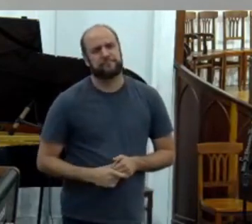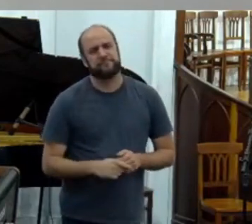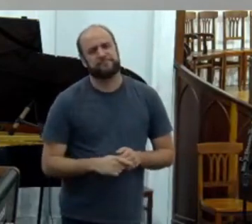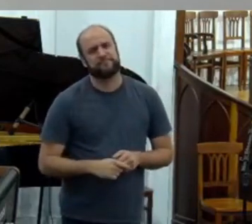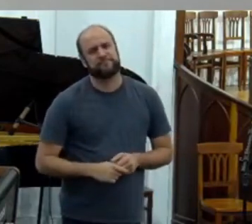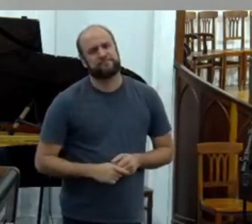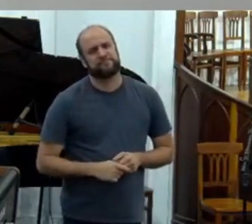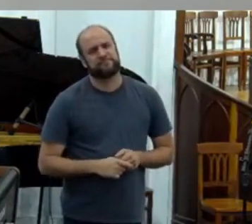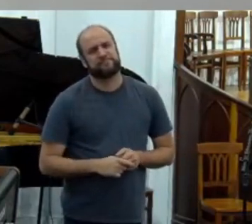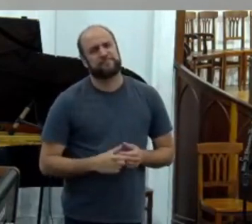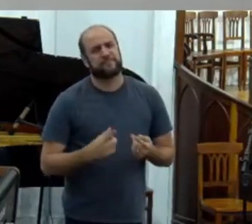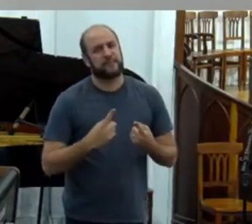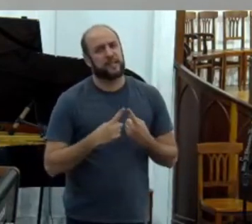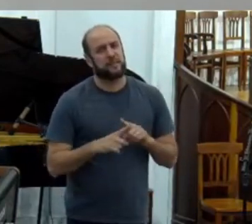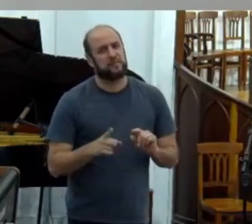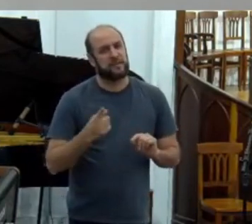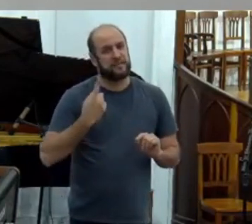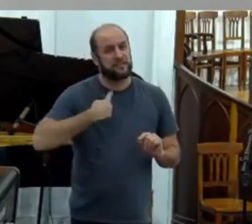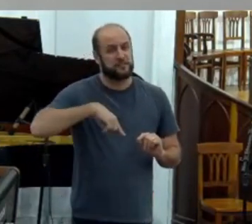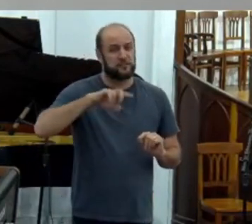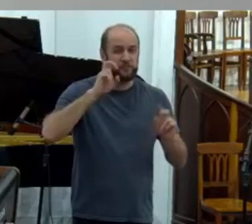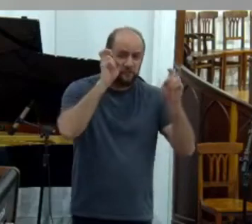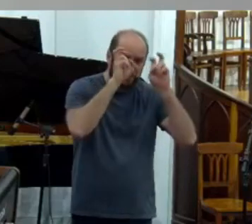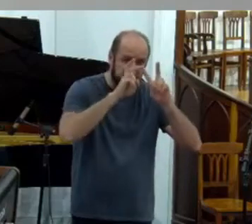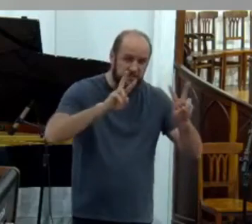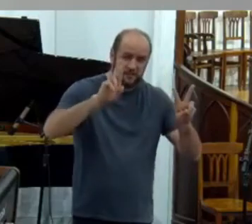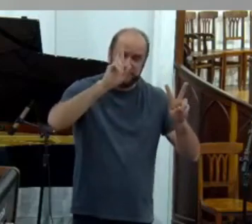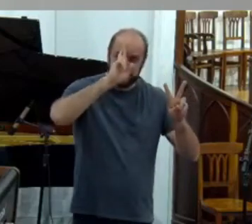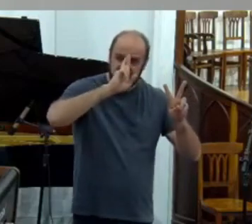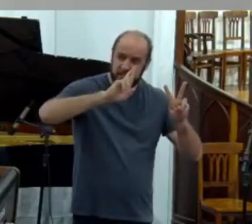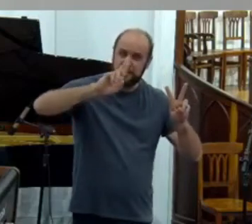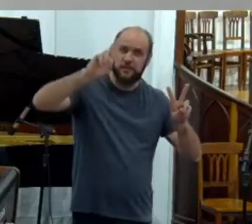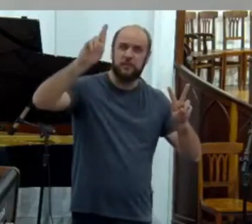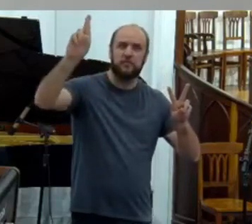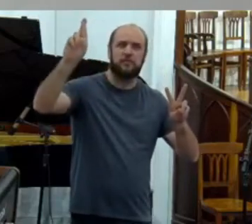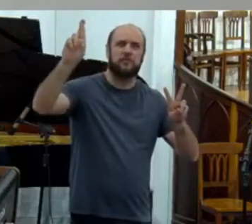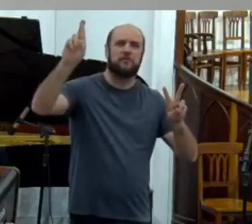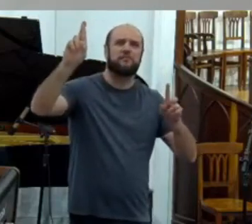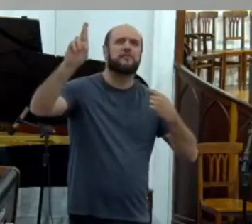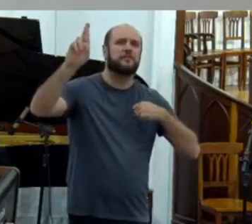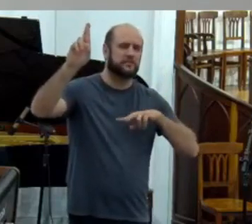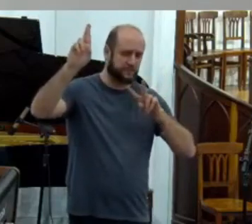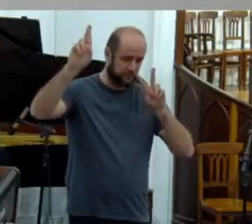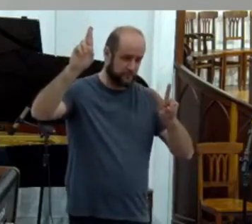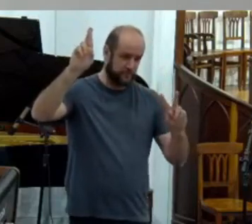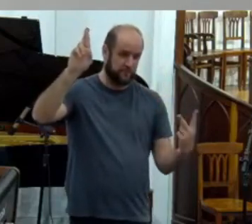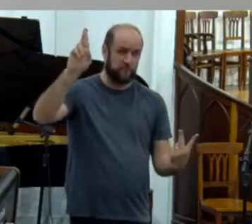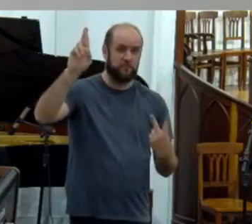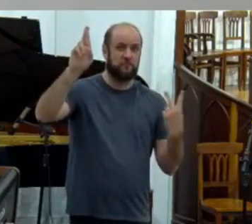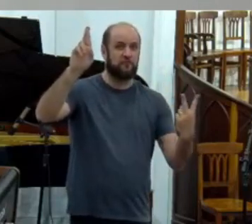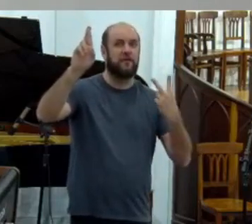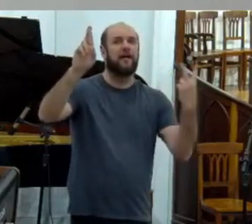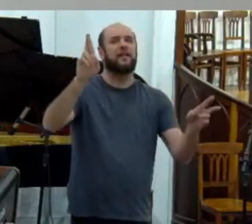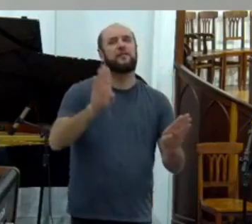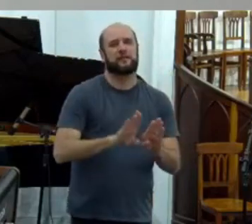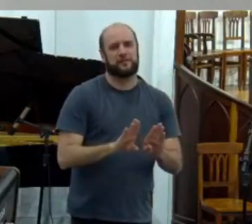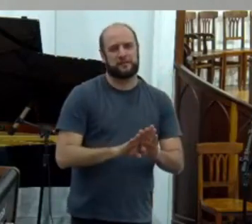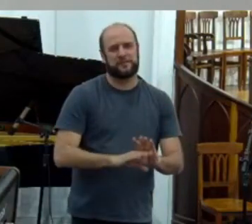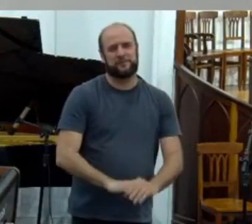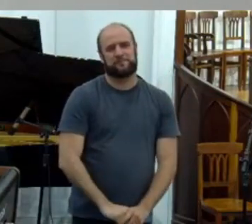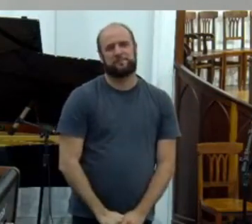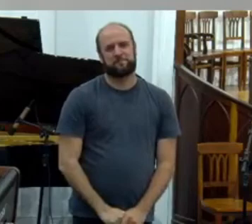Quando a gente olha com a perspectiva que o Senhor quer que tenhamos, nós enxergamos o valor nisso também.